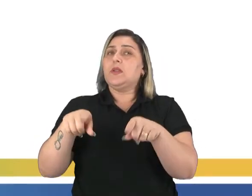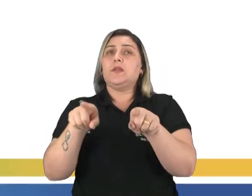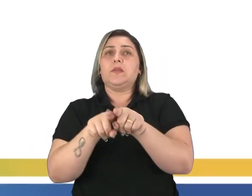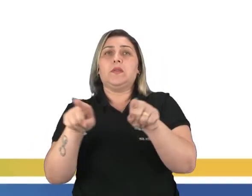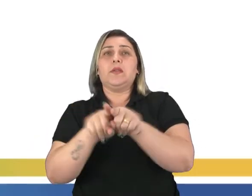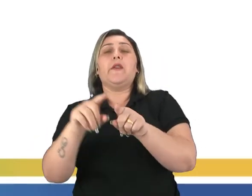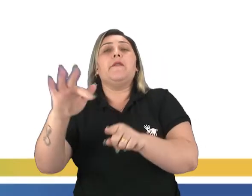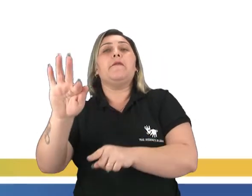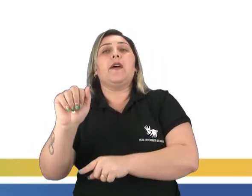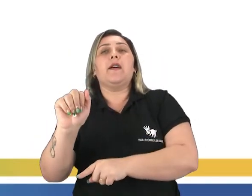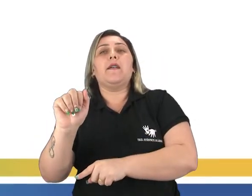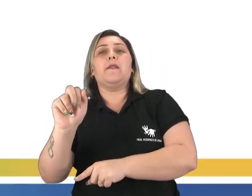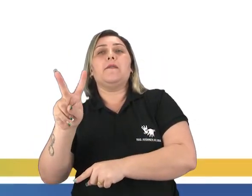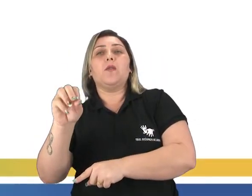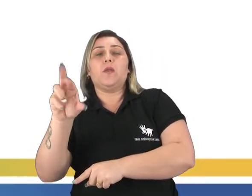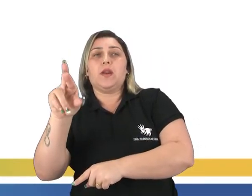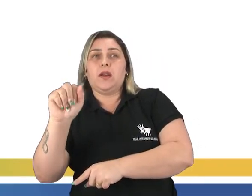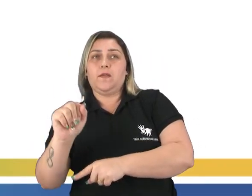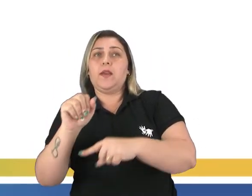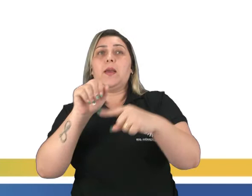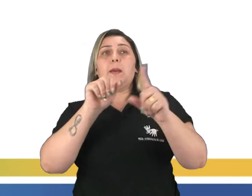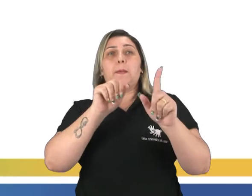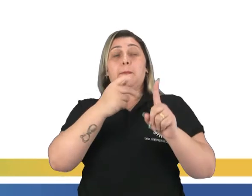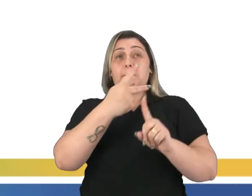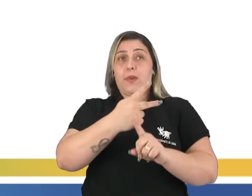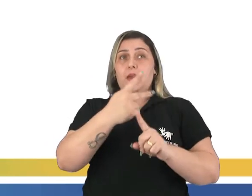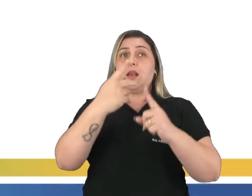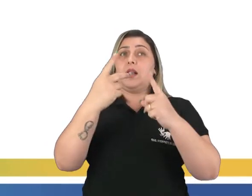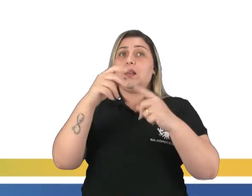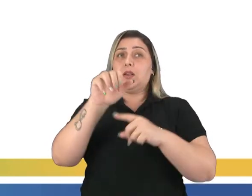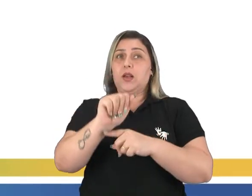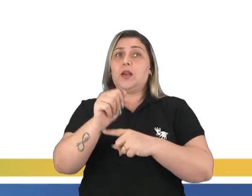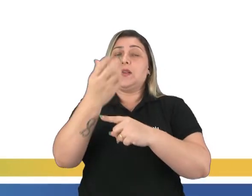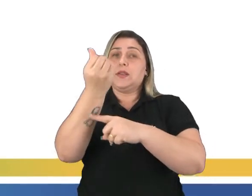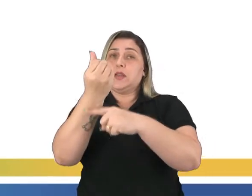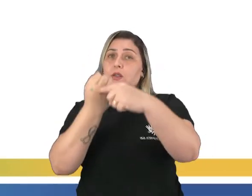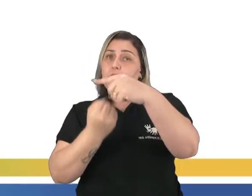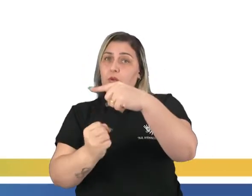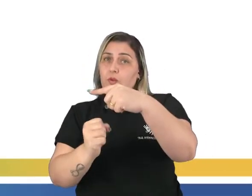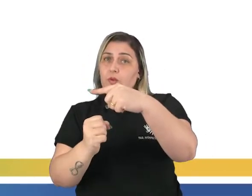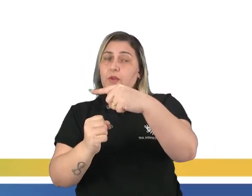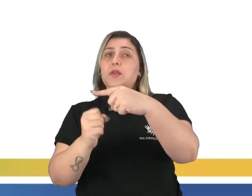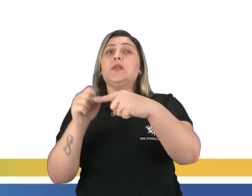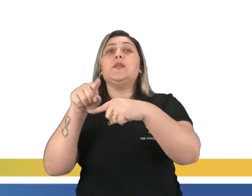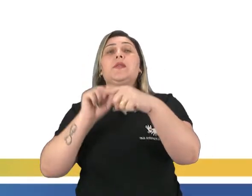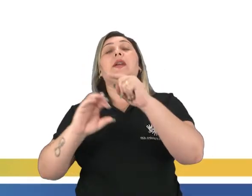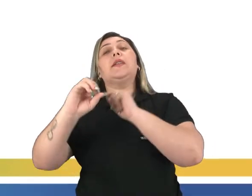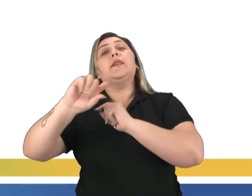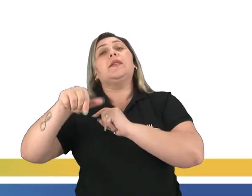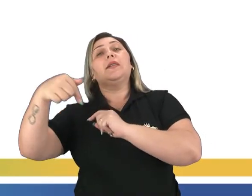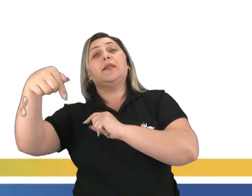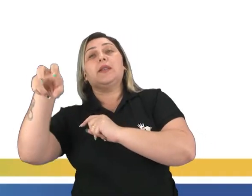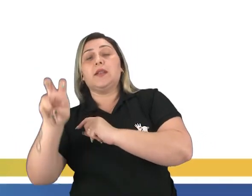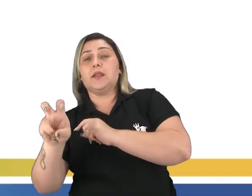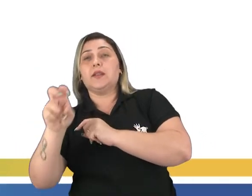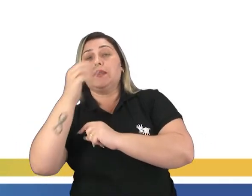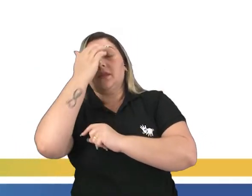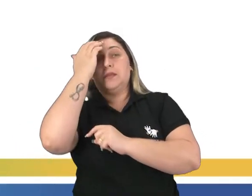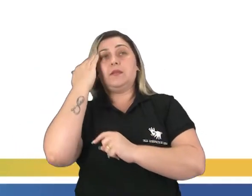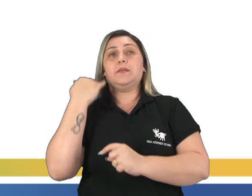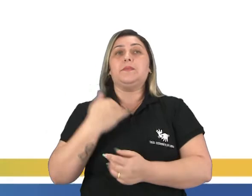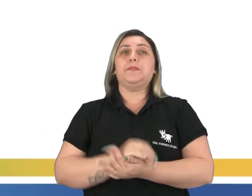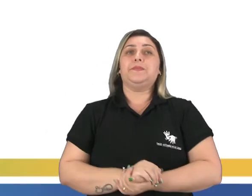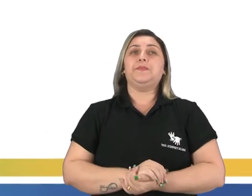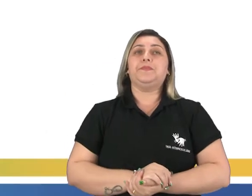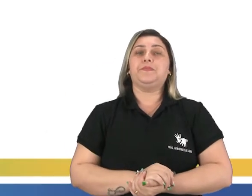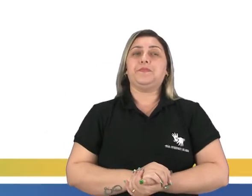P de A, né, vai ser a divisão de 6 sobre 8, 6 oitavos. Quando você divide, no caso, 6 oitavos, vai ser igual a